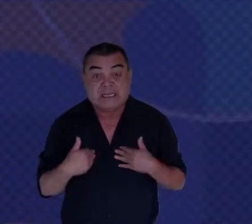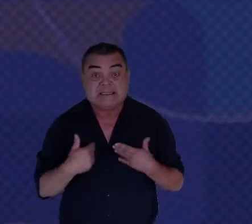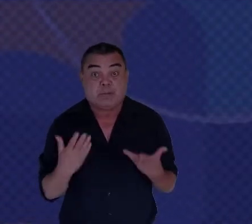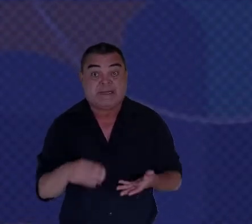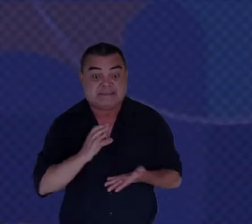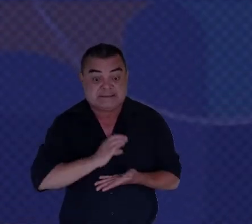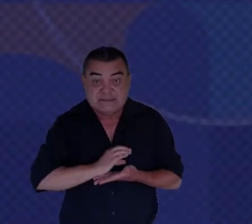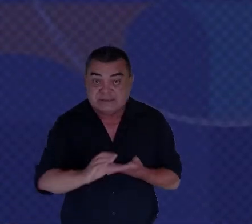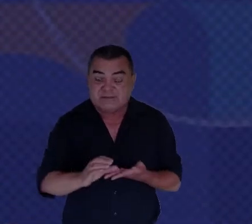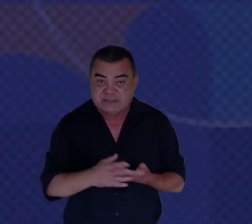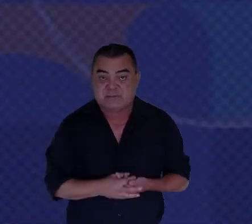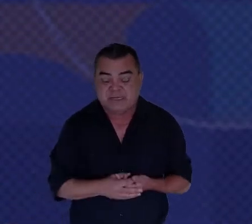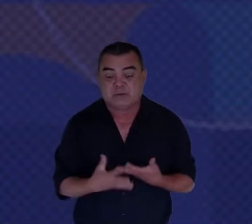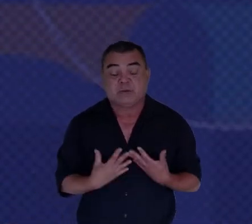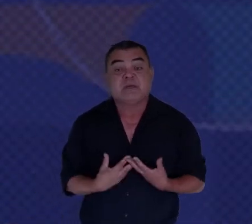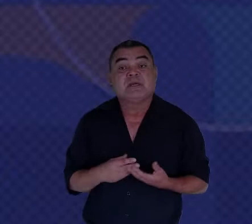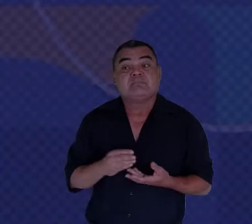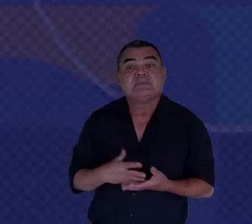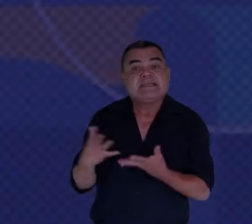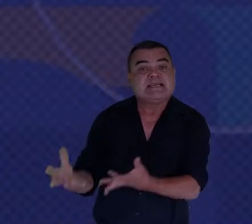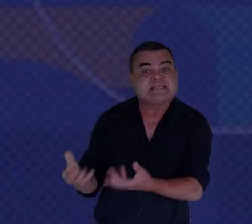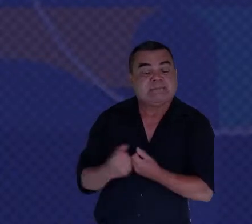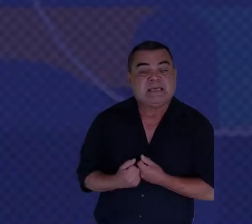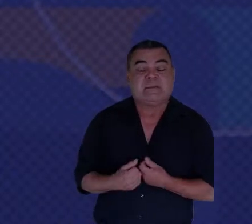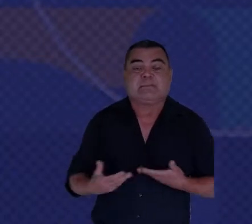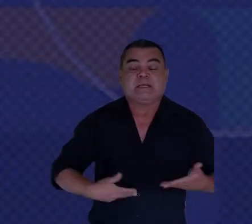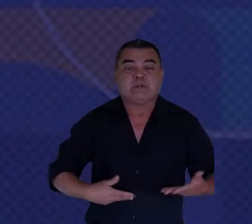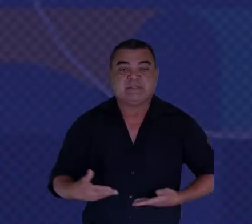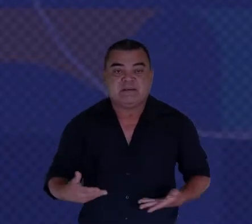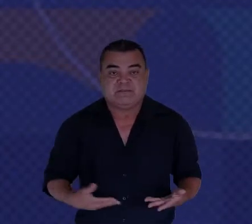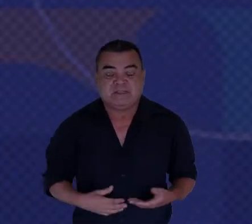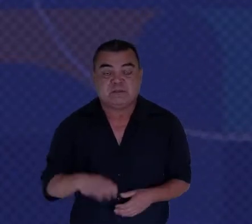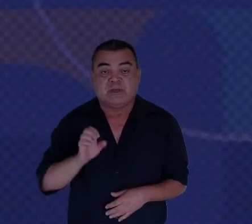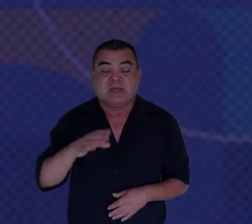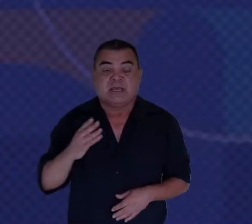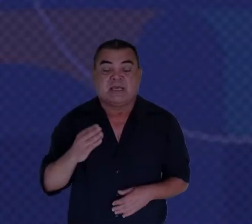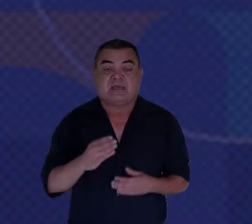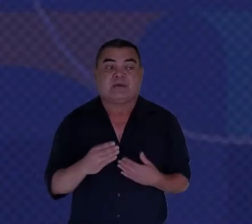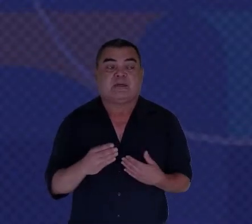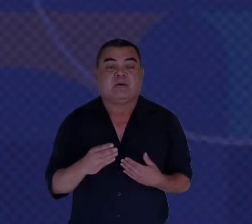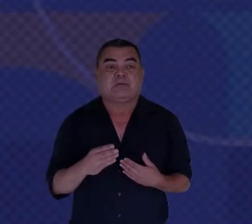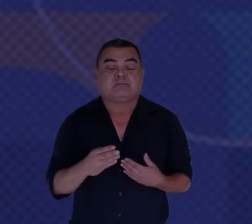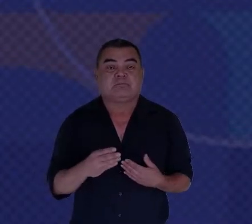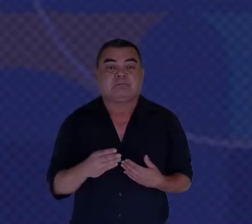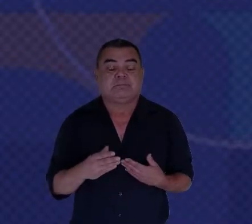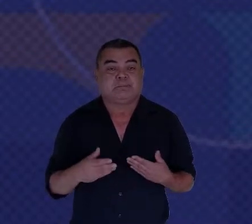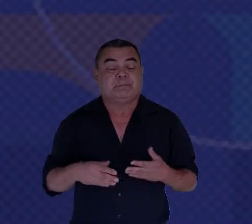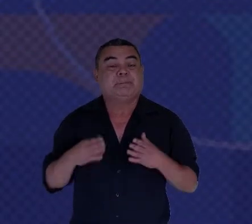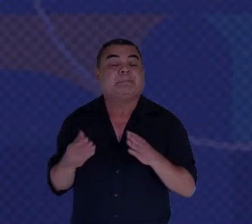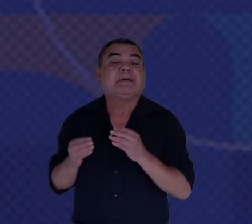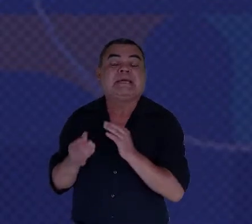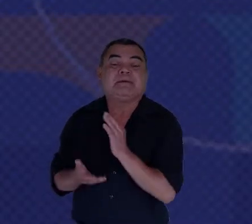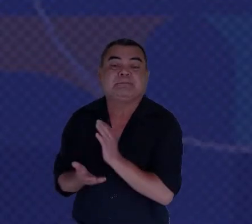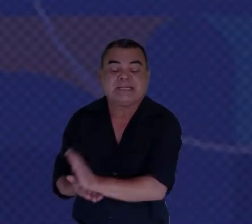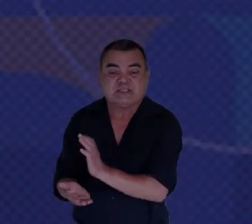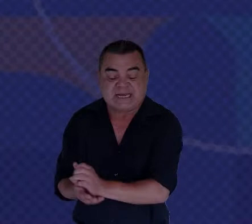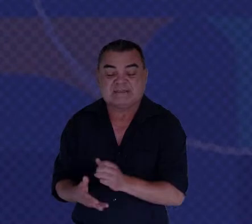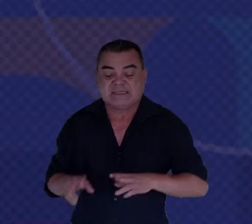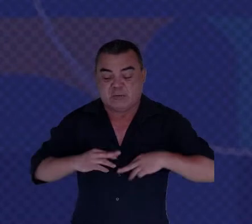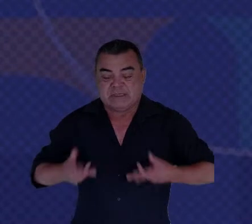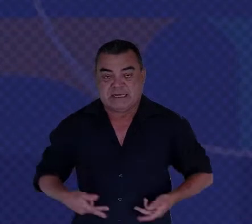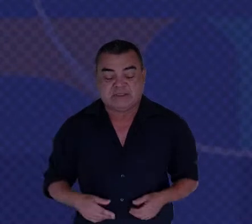investimento já sair e e receber pelos serviços ecossistêmicos prestados à humanidade